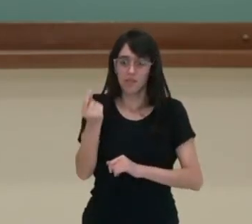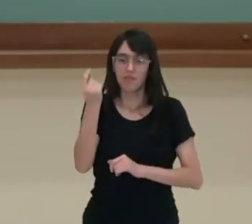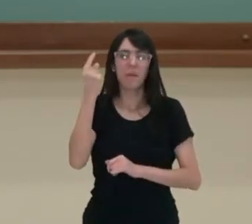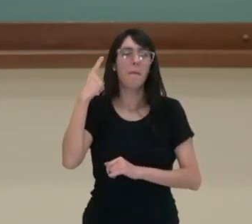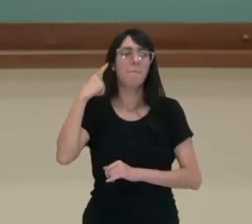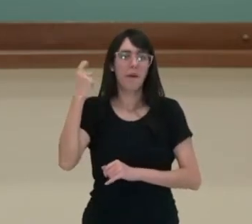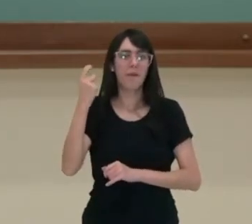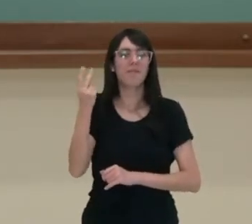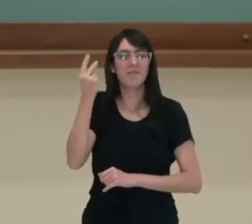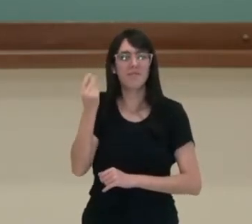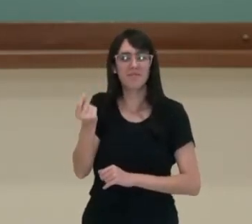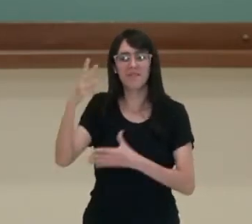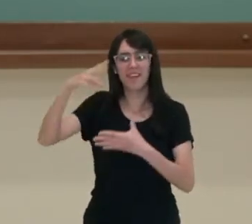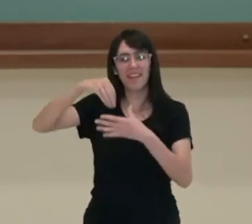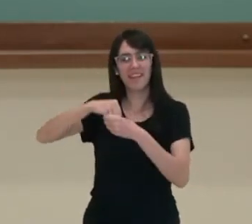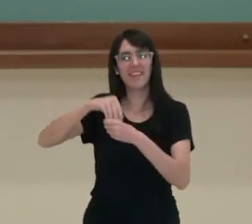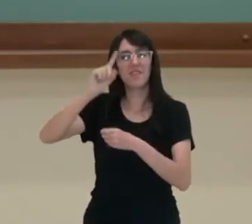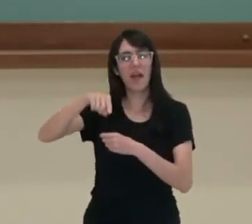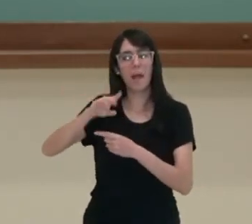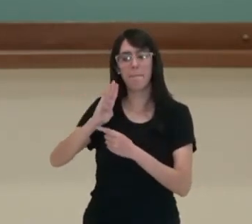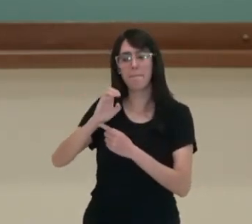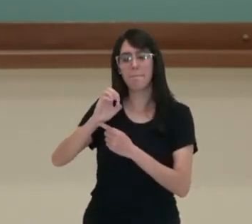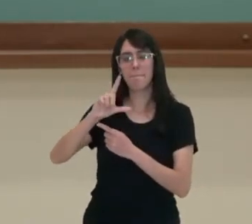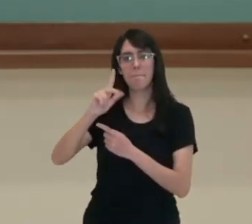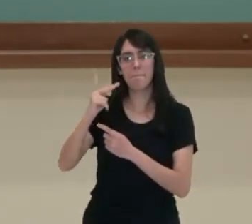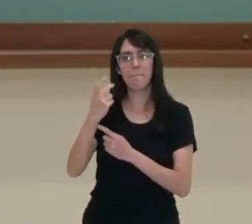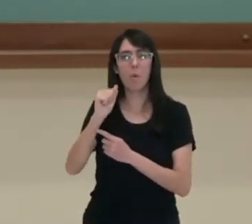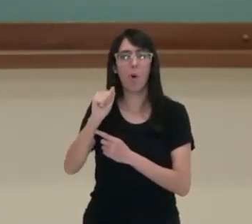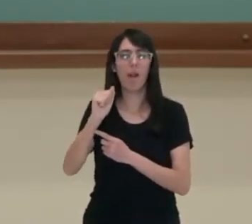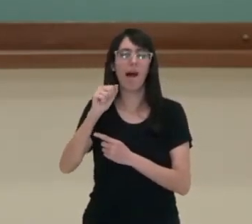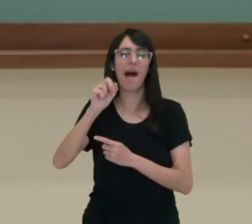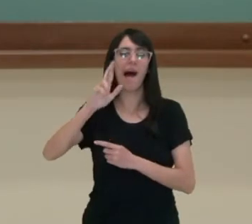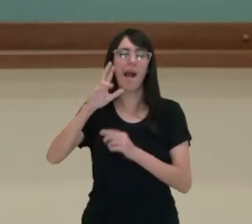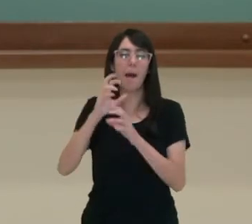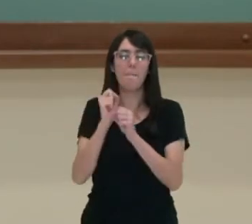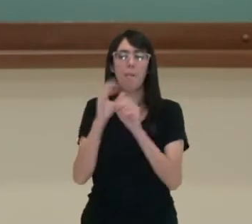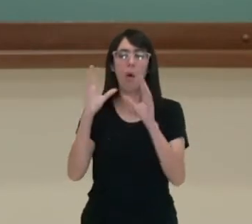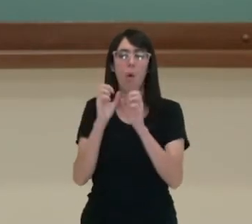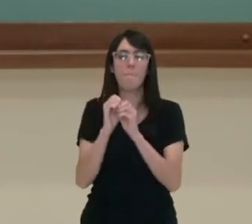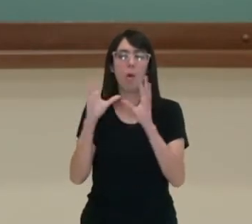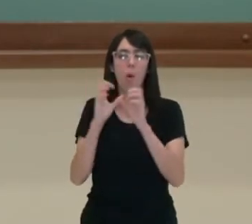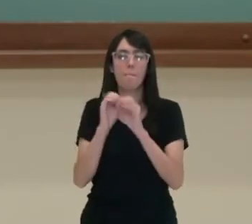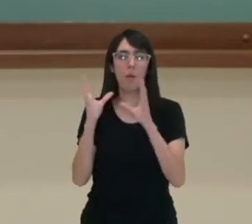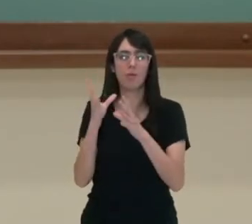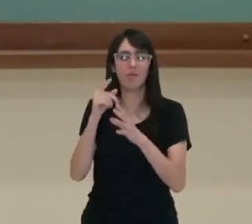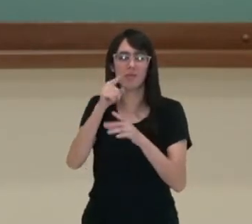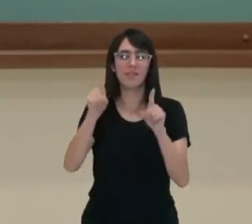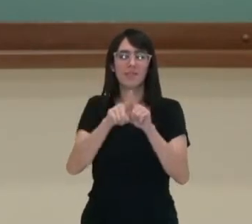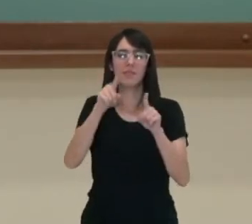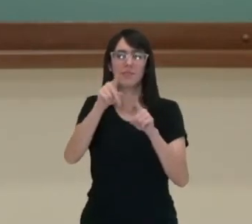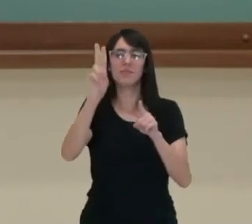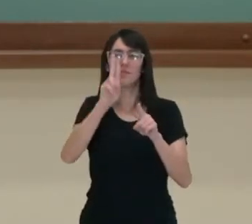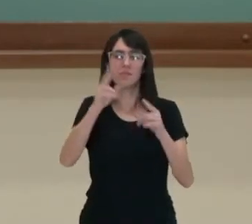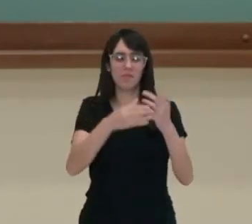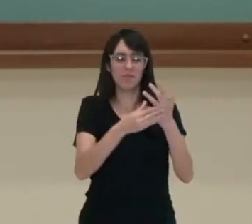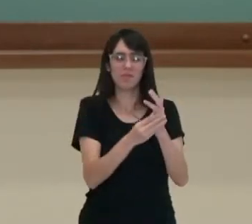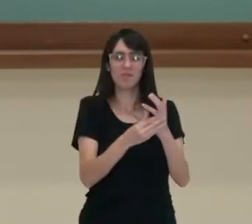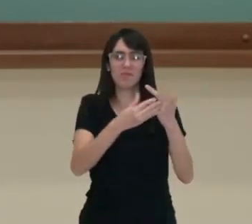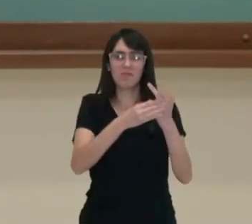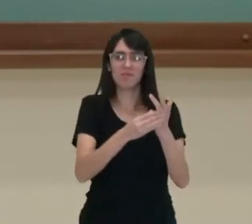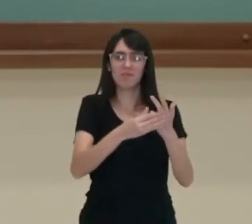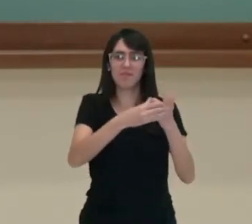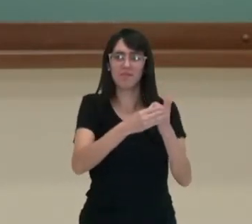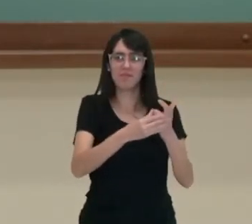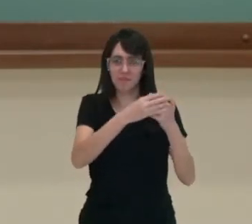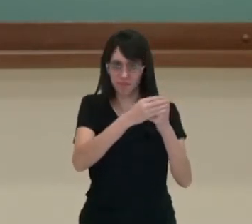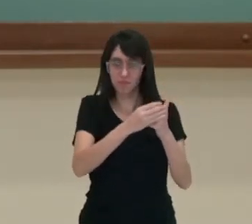que estão explodindo, estourando dentro do nosso corpo. Por isso que você se estalou um dedo uma vez, todas as bolhas